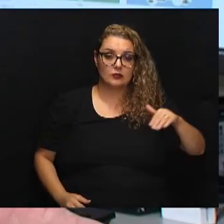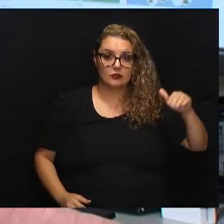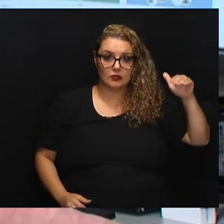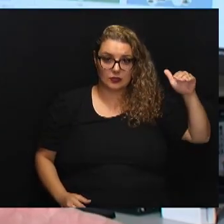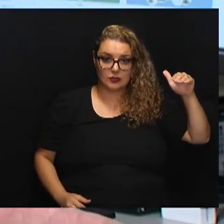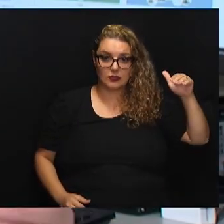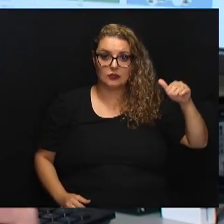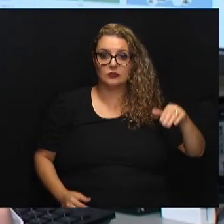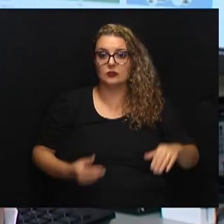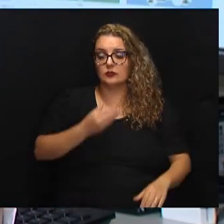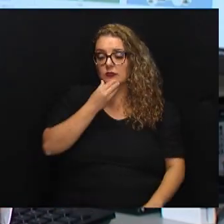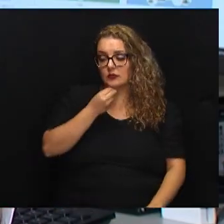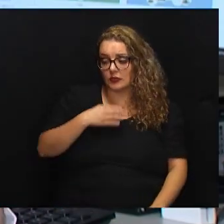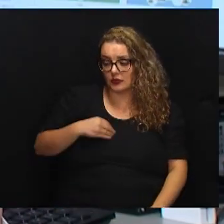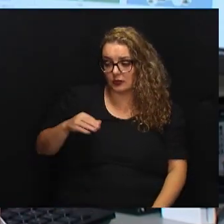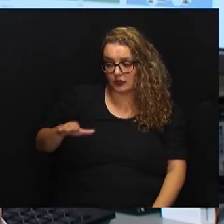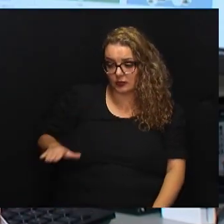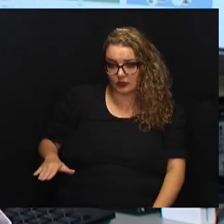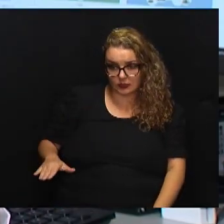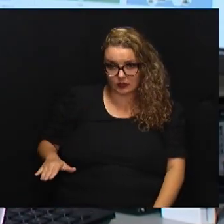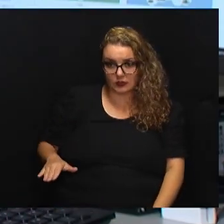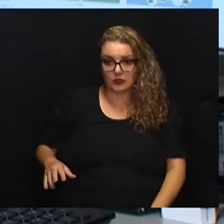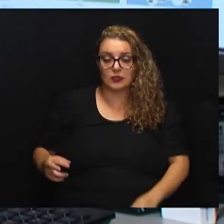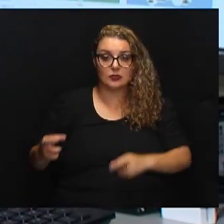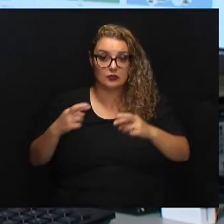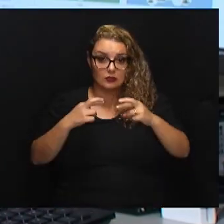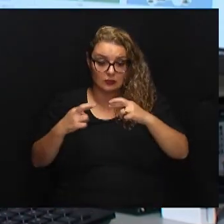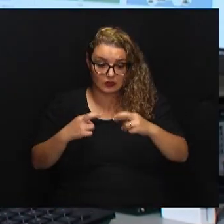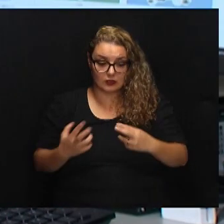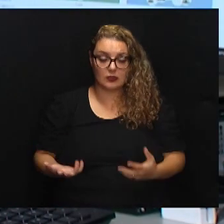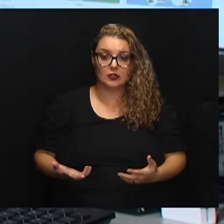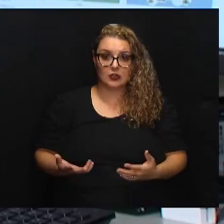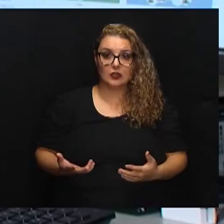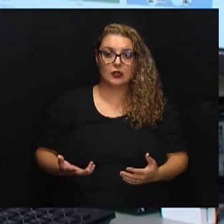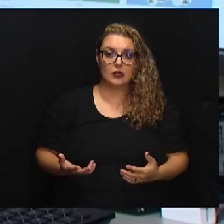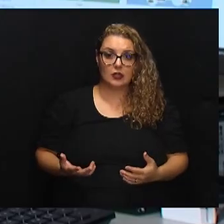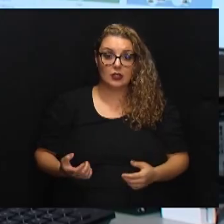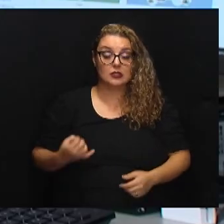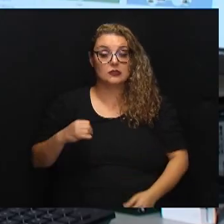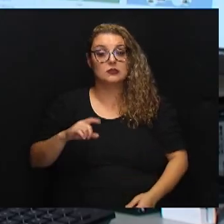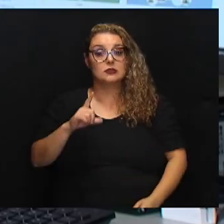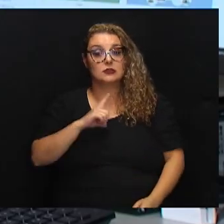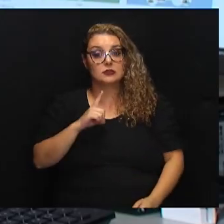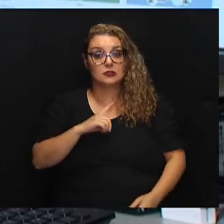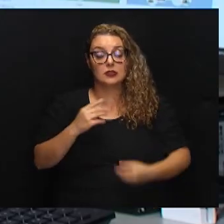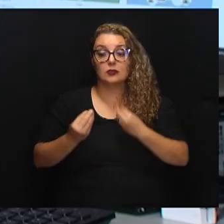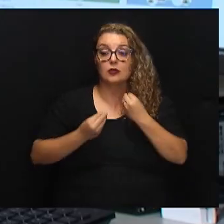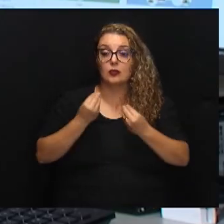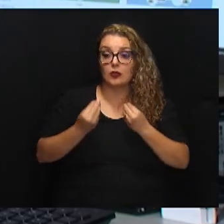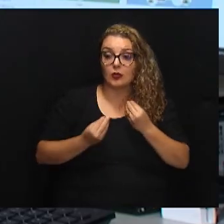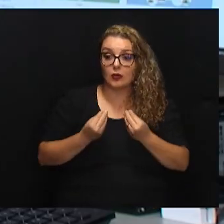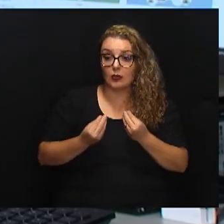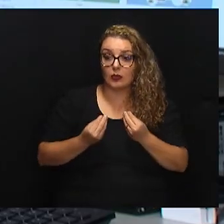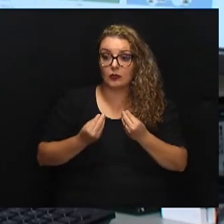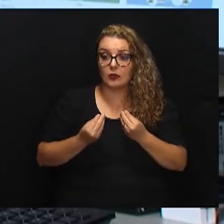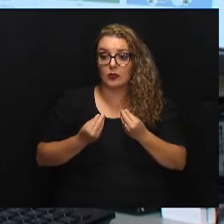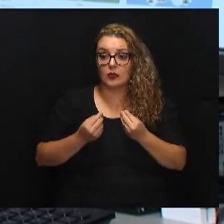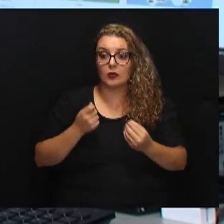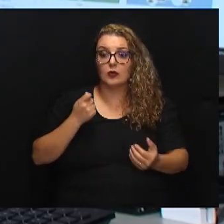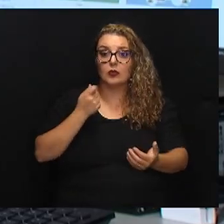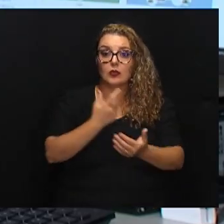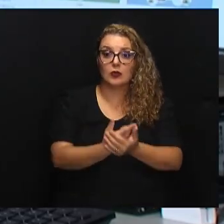também pode ajudar. Verificar também se há uma possibilidade de comprar